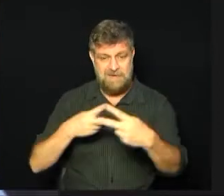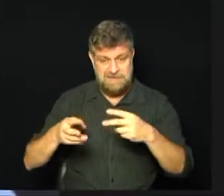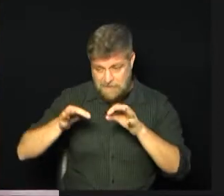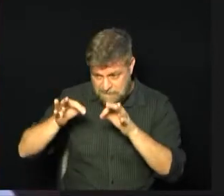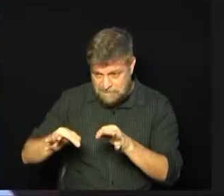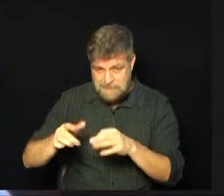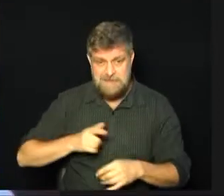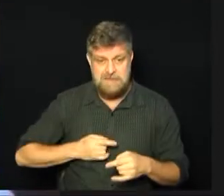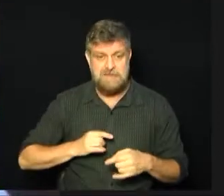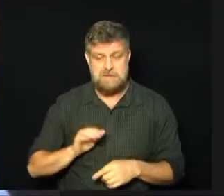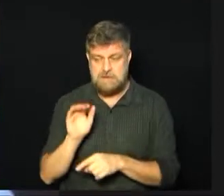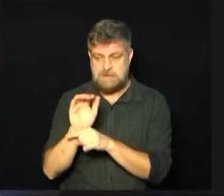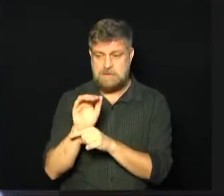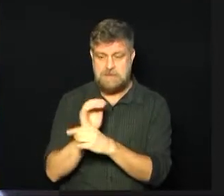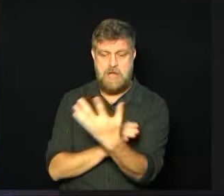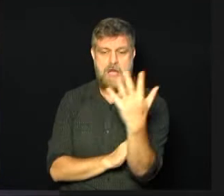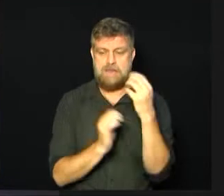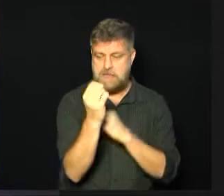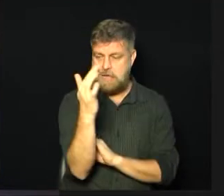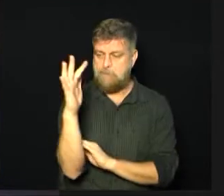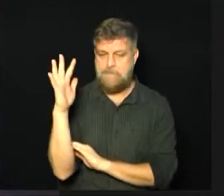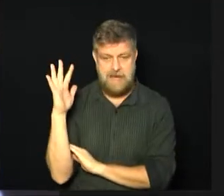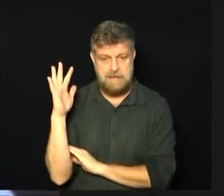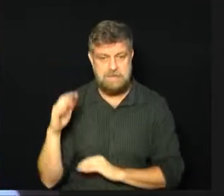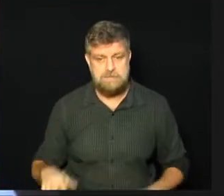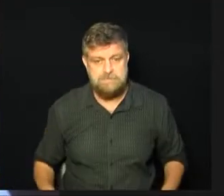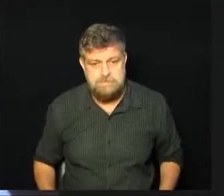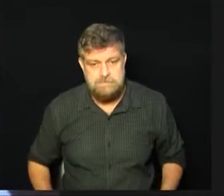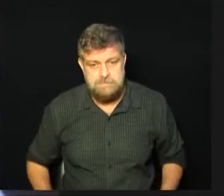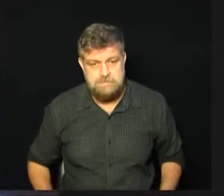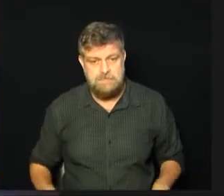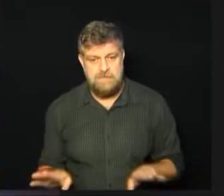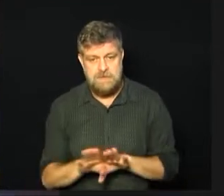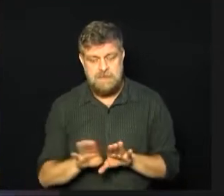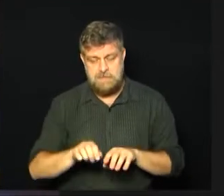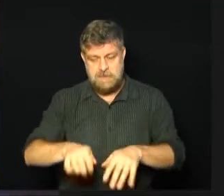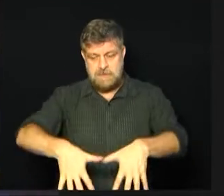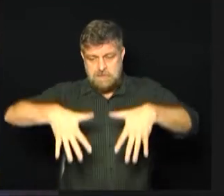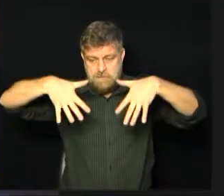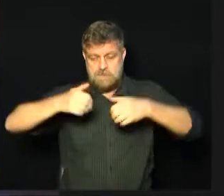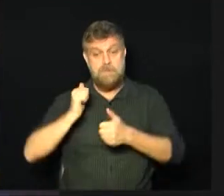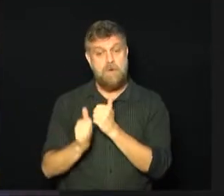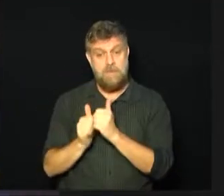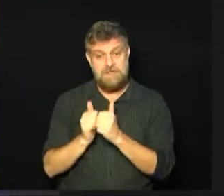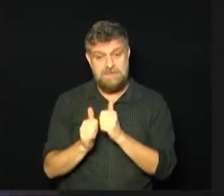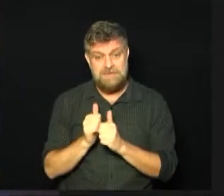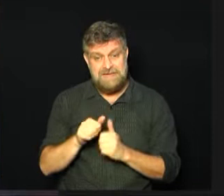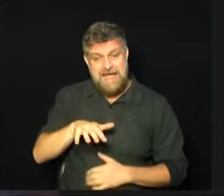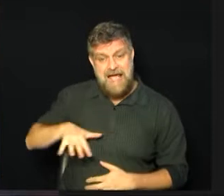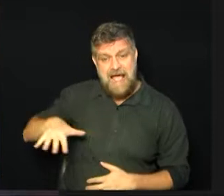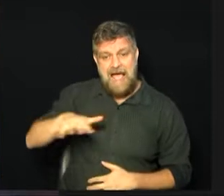porque tem aquela mata em volta, tá certo? E alguns estádios de futebol tem áreas que